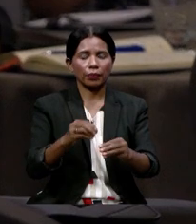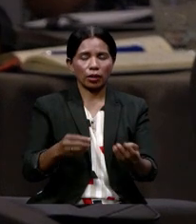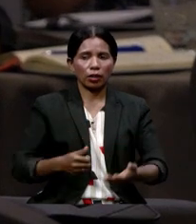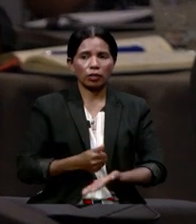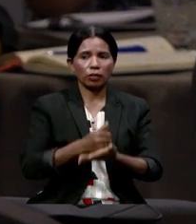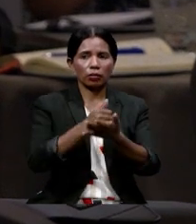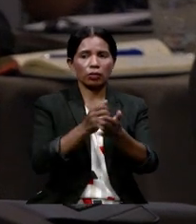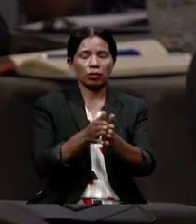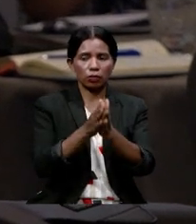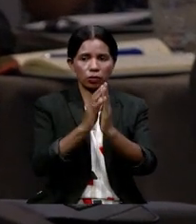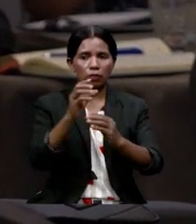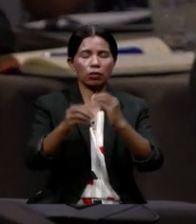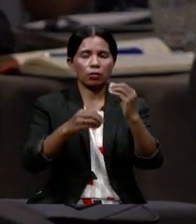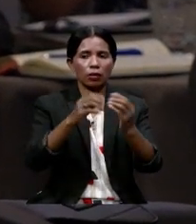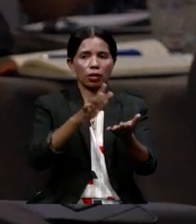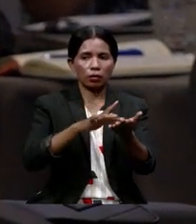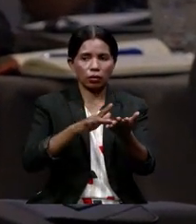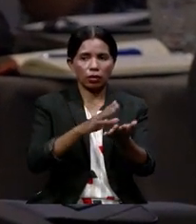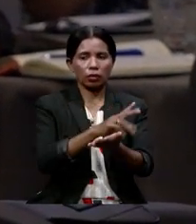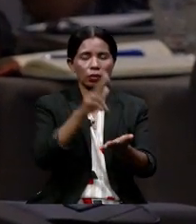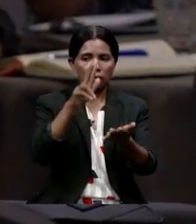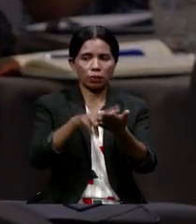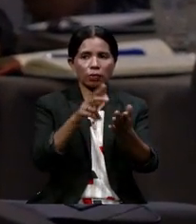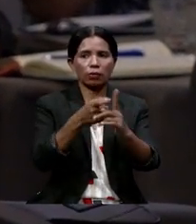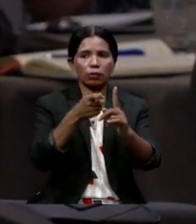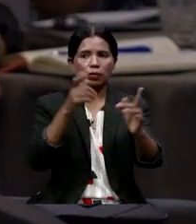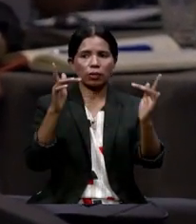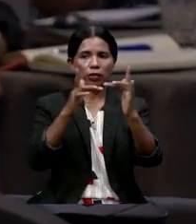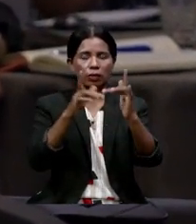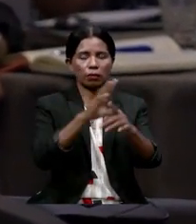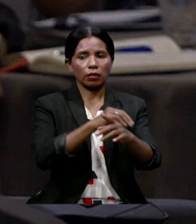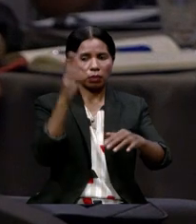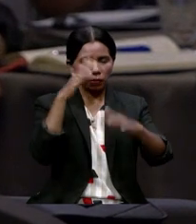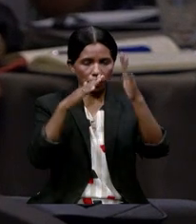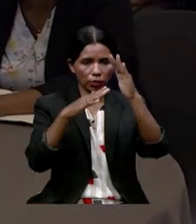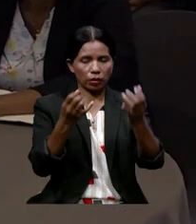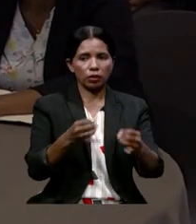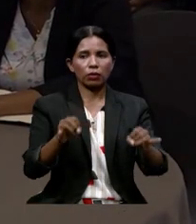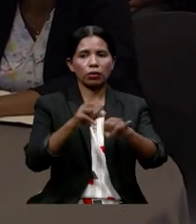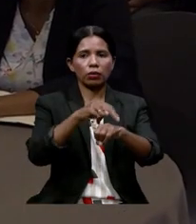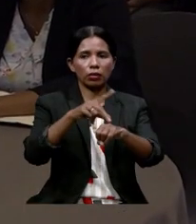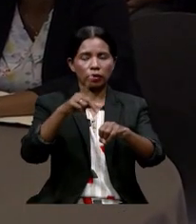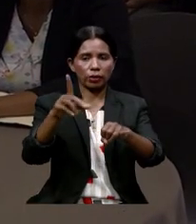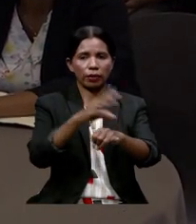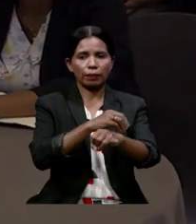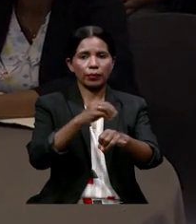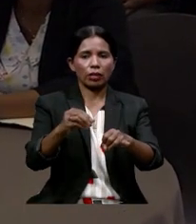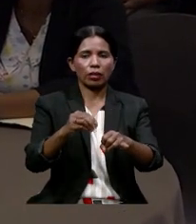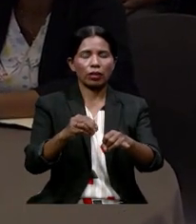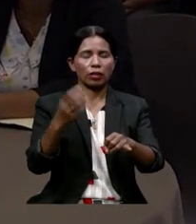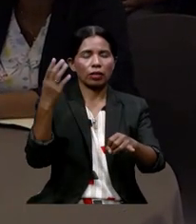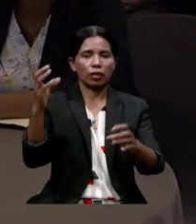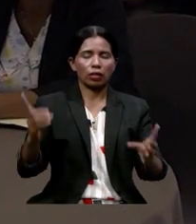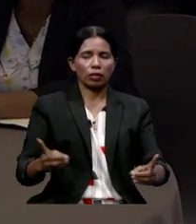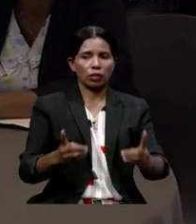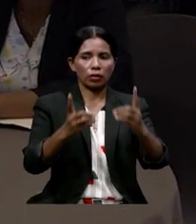o pedido com a ba a imoro, no halo aprovação lhe o si online, mas o problema de bem Instituto Nacional Farmácia no Produto Médico enfrenta